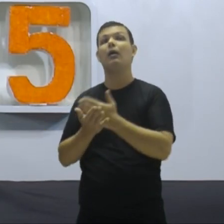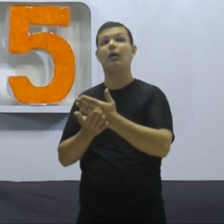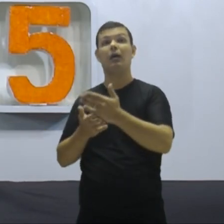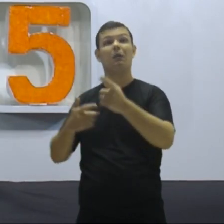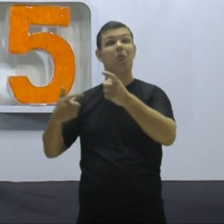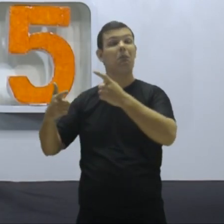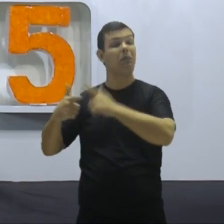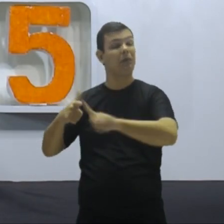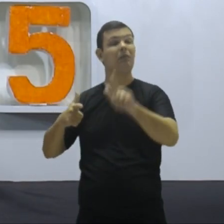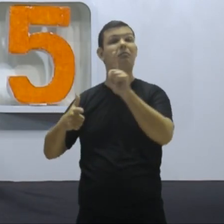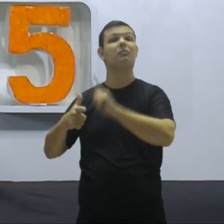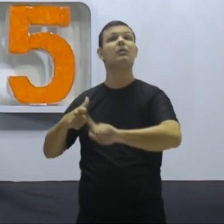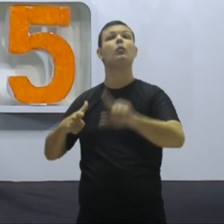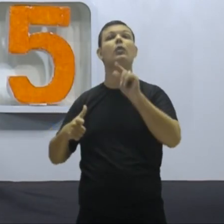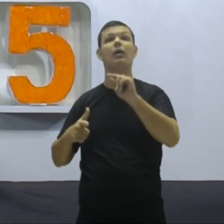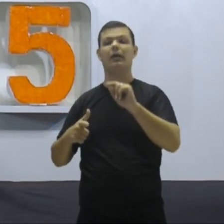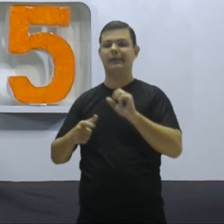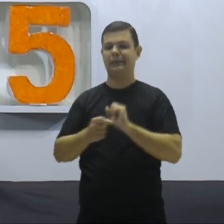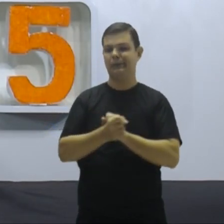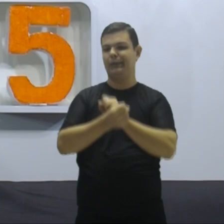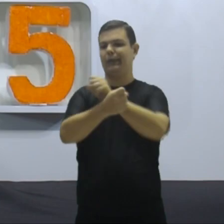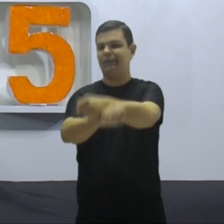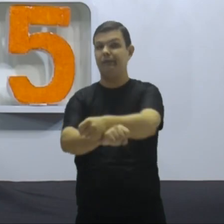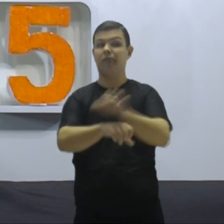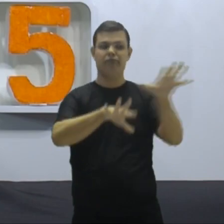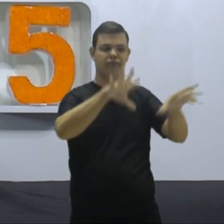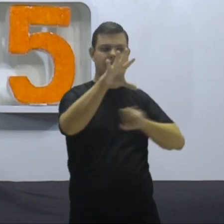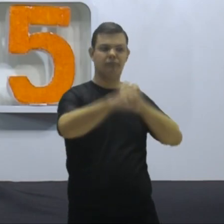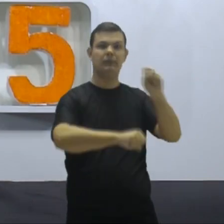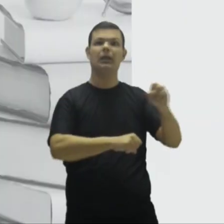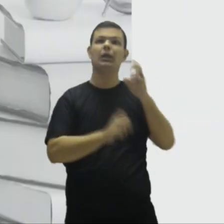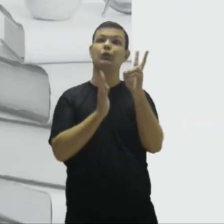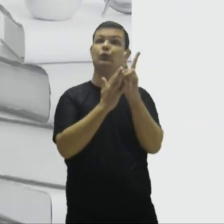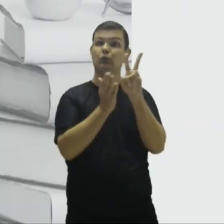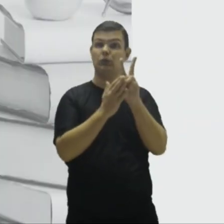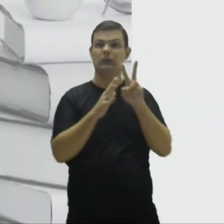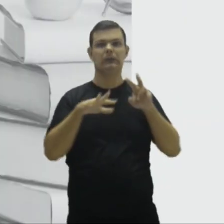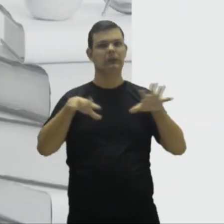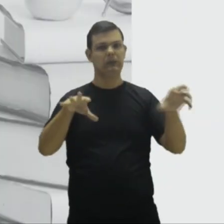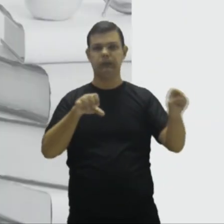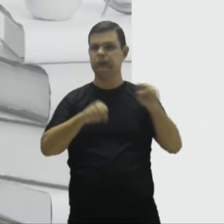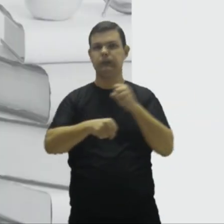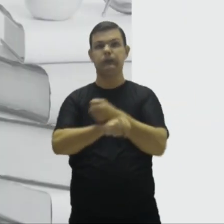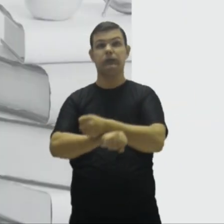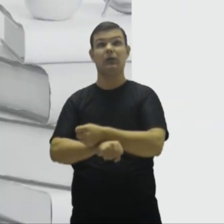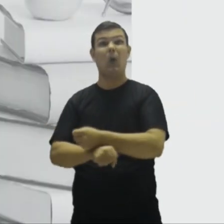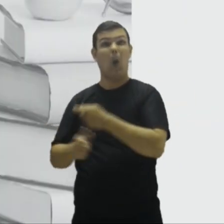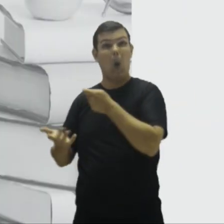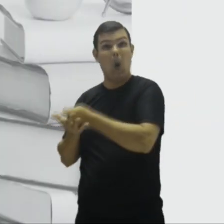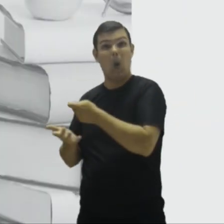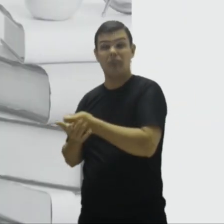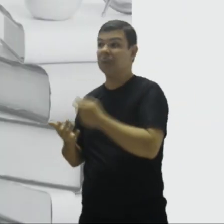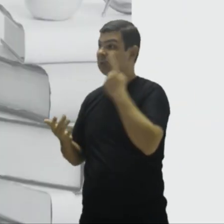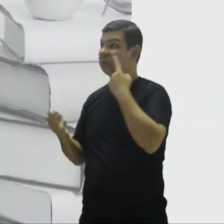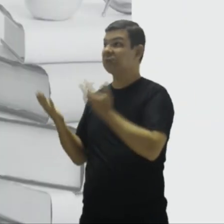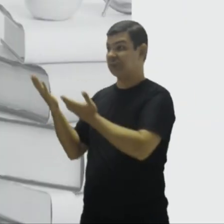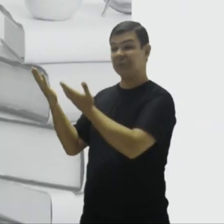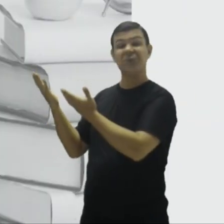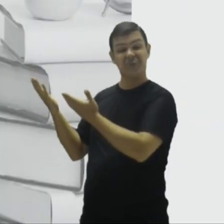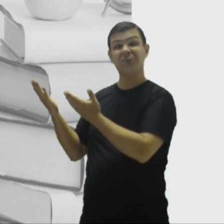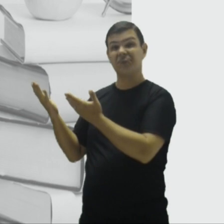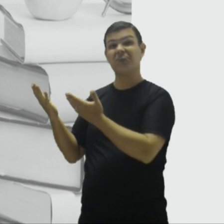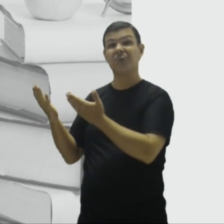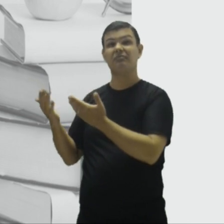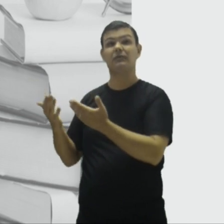sérios que aconteceram aqui foi a escravidão indígena. Como você pode observar nessa imagem, eles foram forçados a trabalhar.